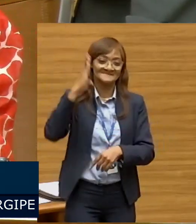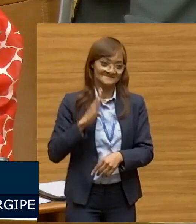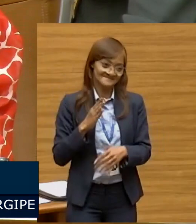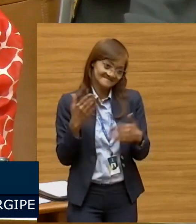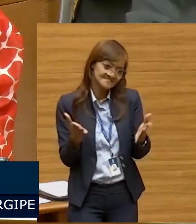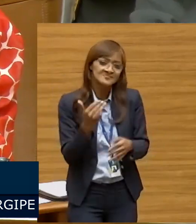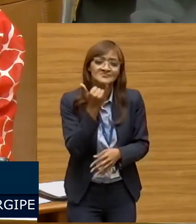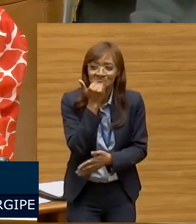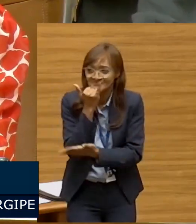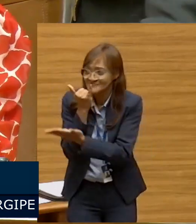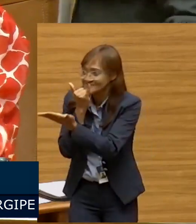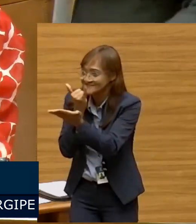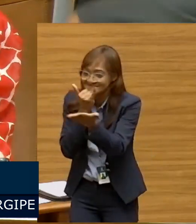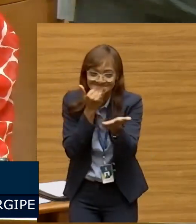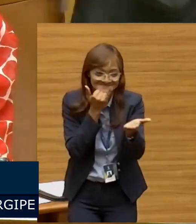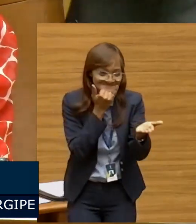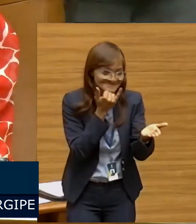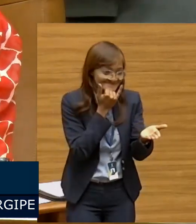pedindo desculpa aí